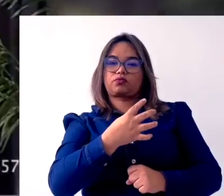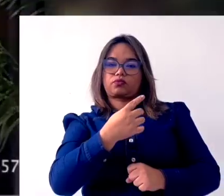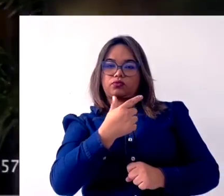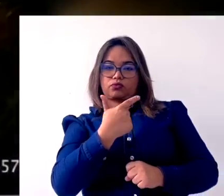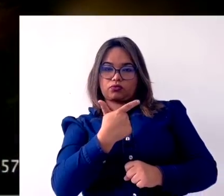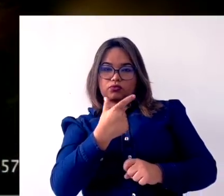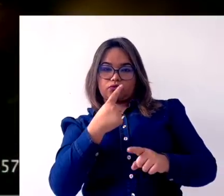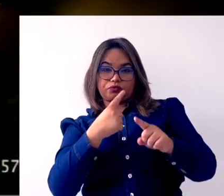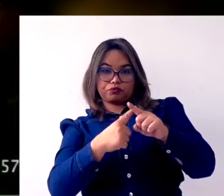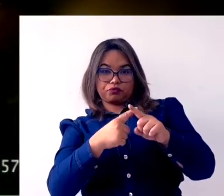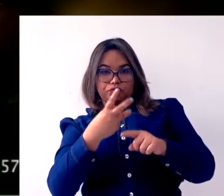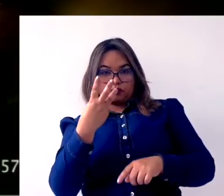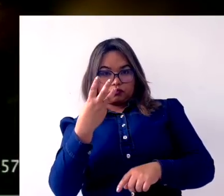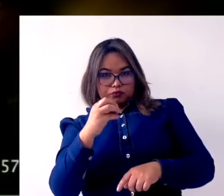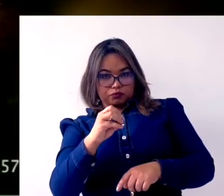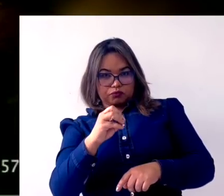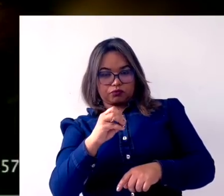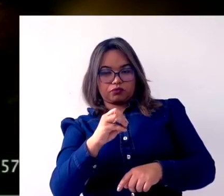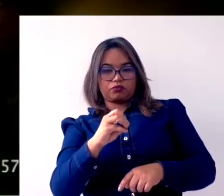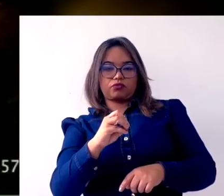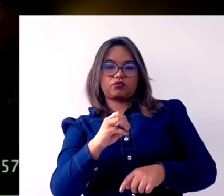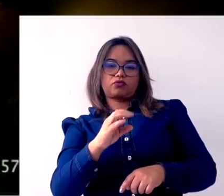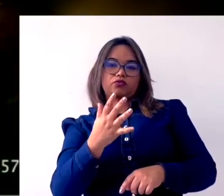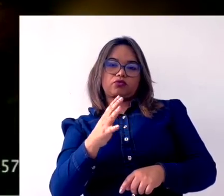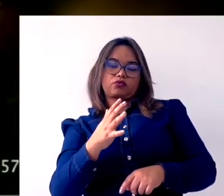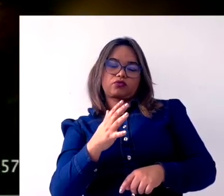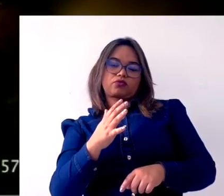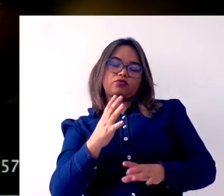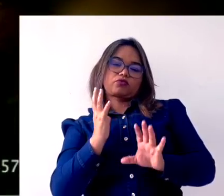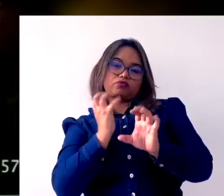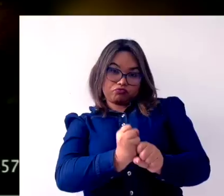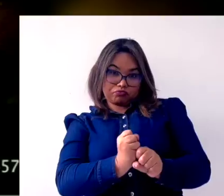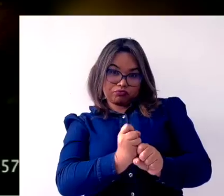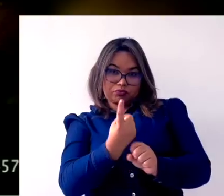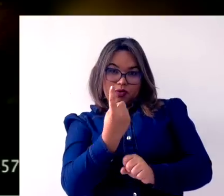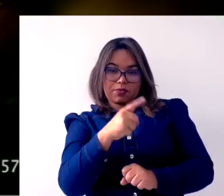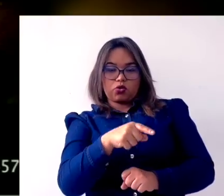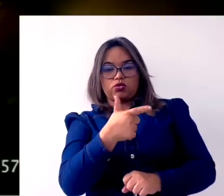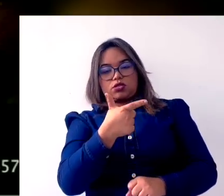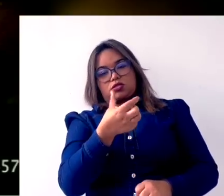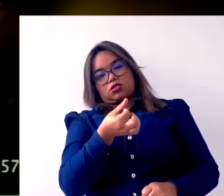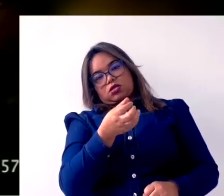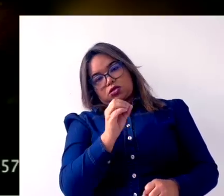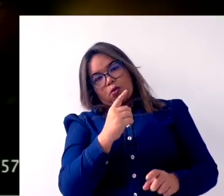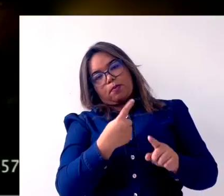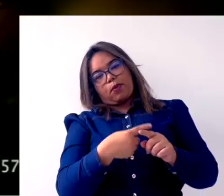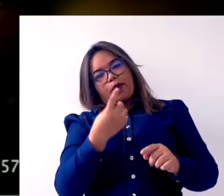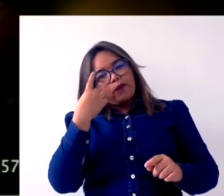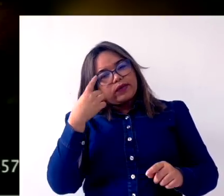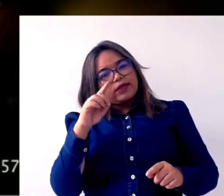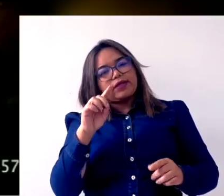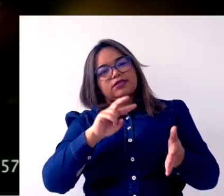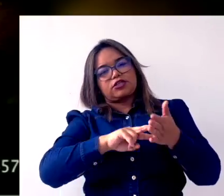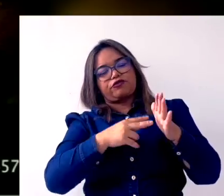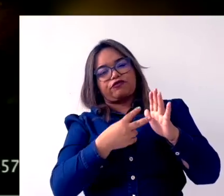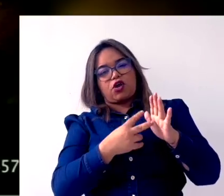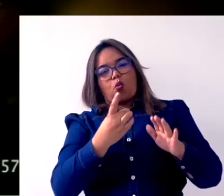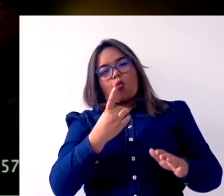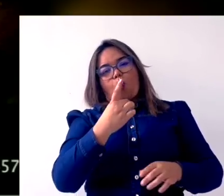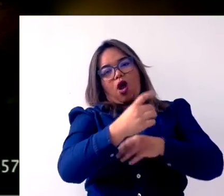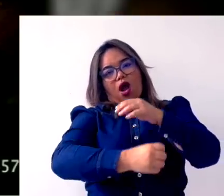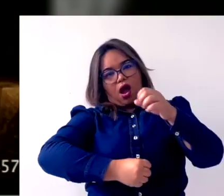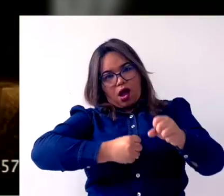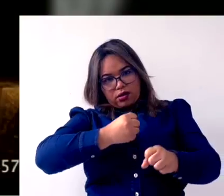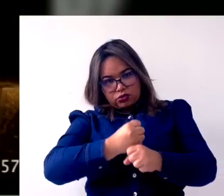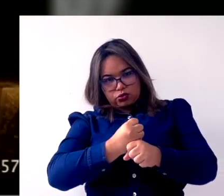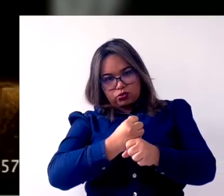meses, 42 vezes 30, 1260 dias, um dia equivalendo a um ano. Eu lhes dei um dia por um